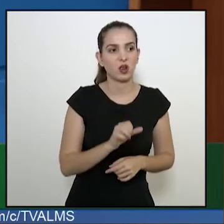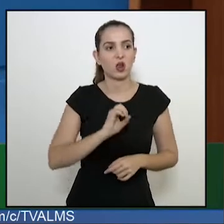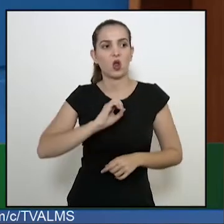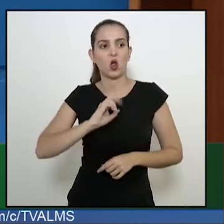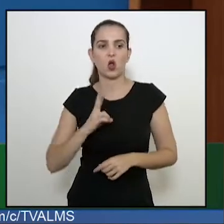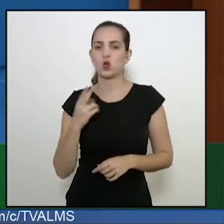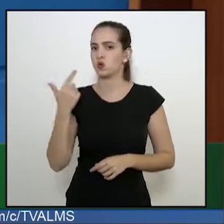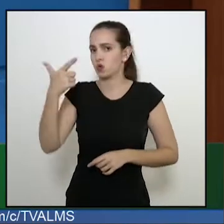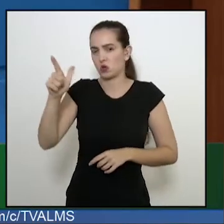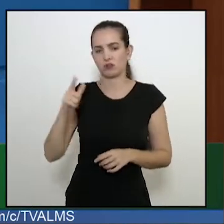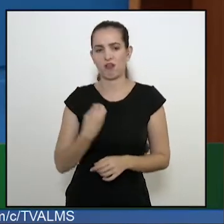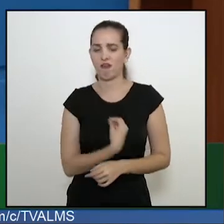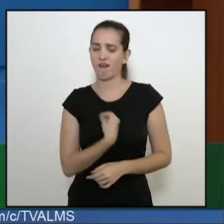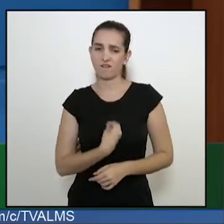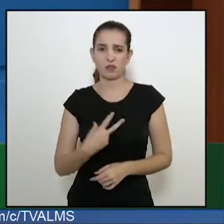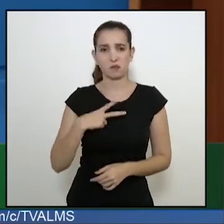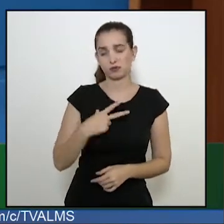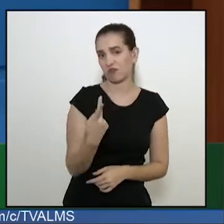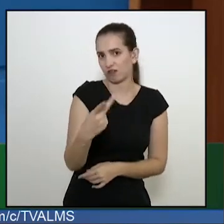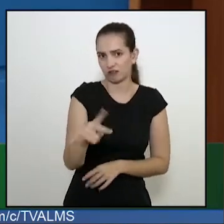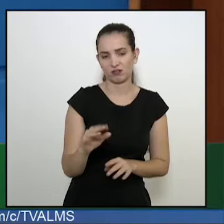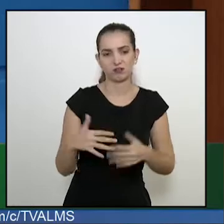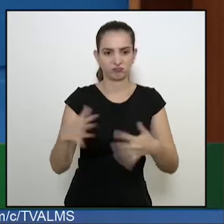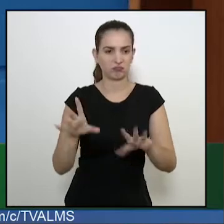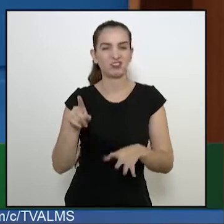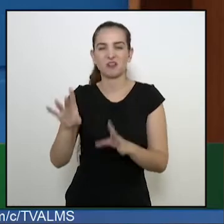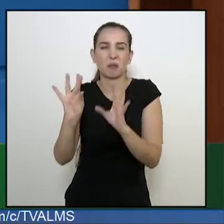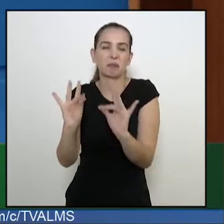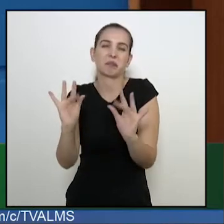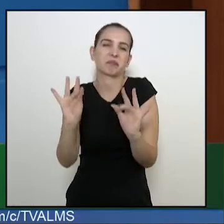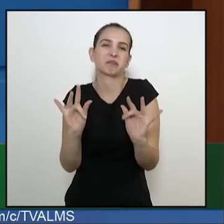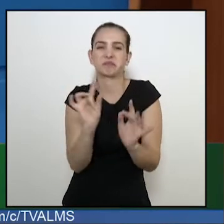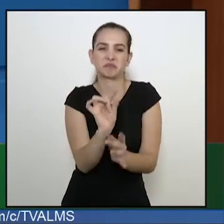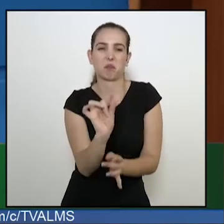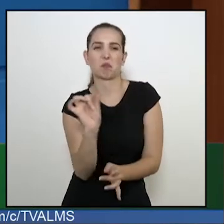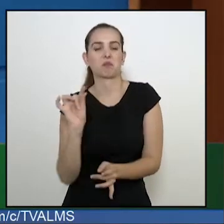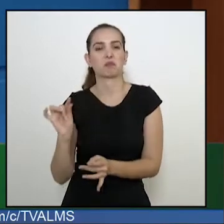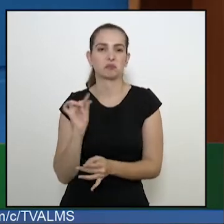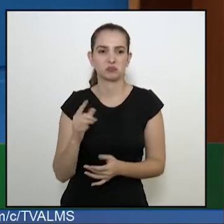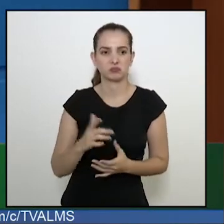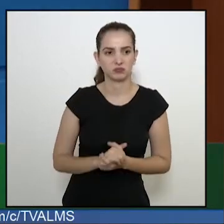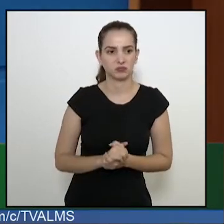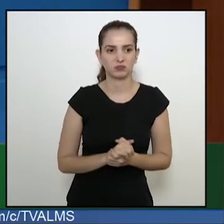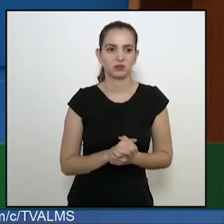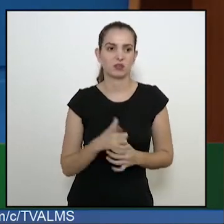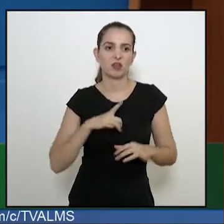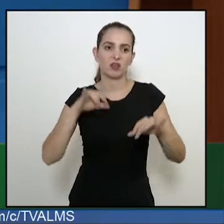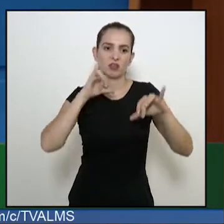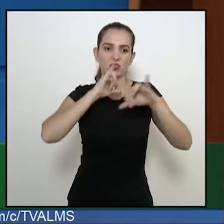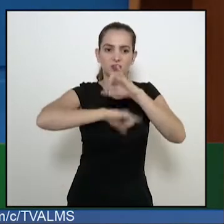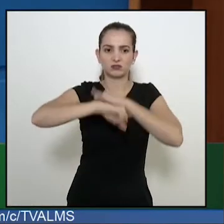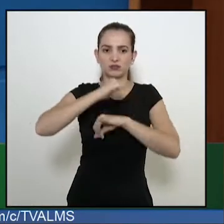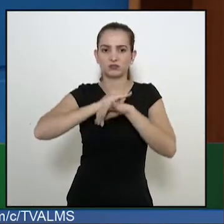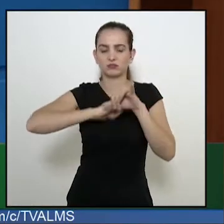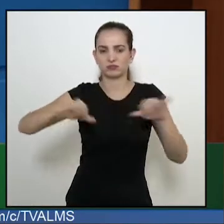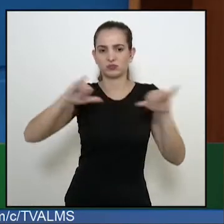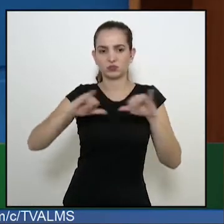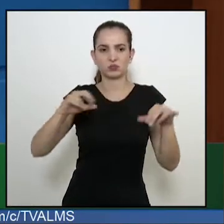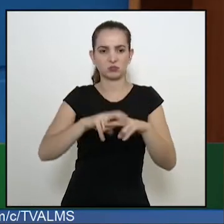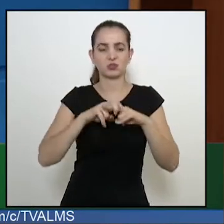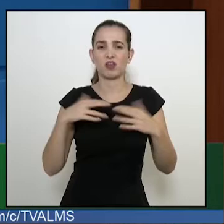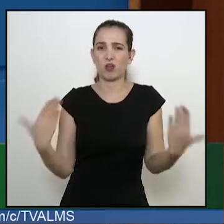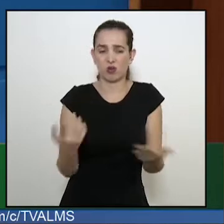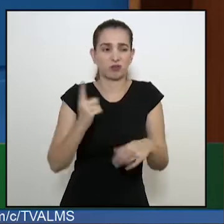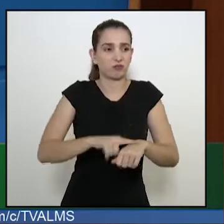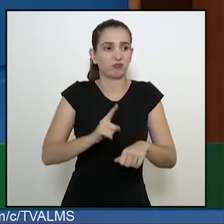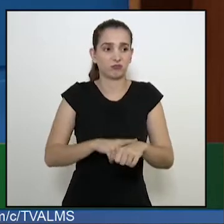a vida dela que está em xeque. Acho tão pequeno essas pessoas colocarem isso, nas redes sociais. Aliás, rede social